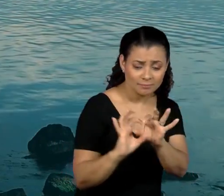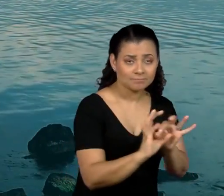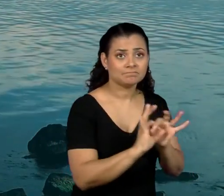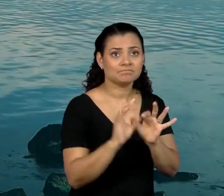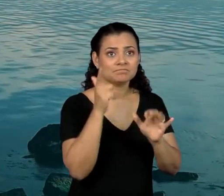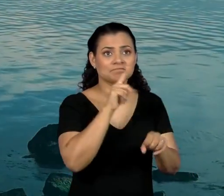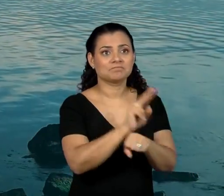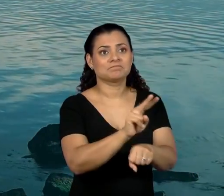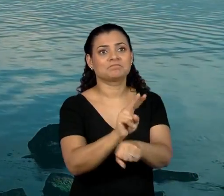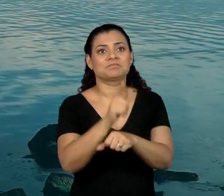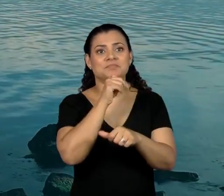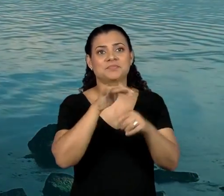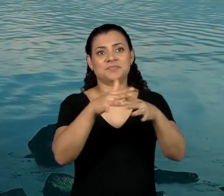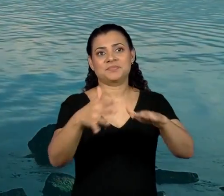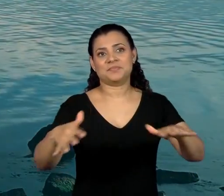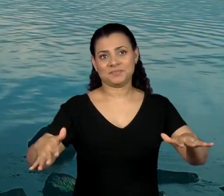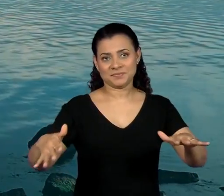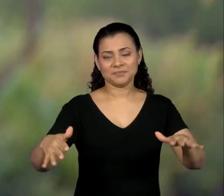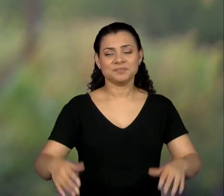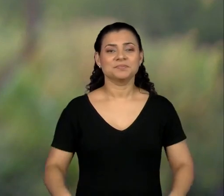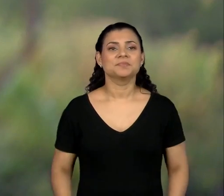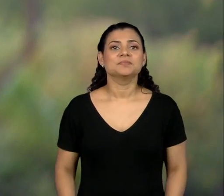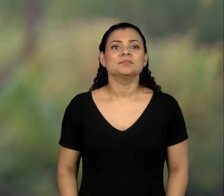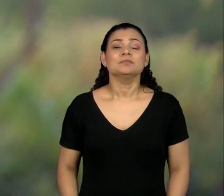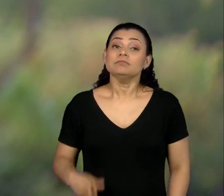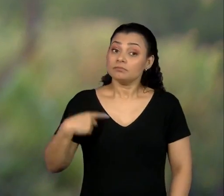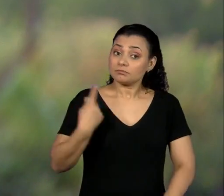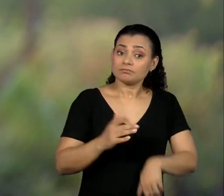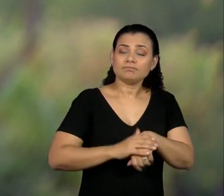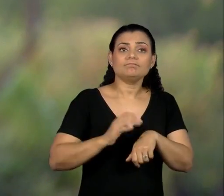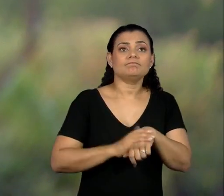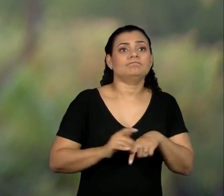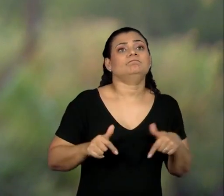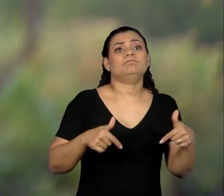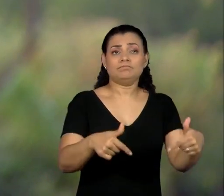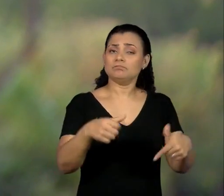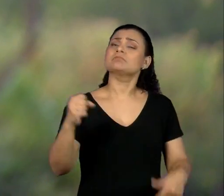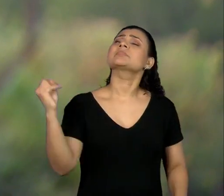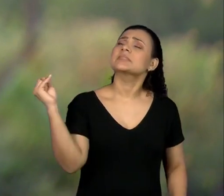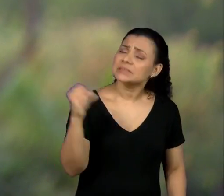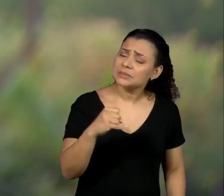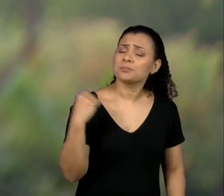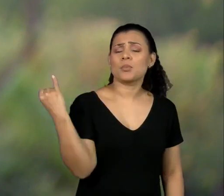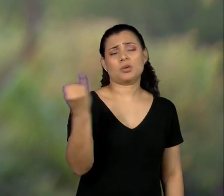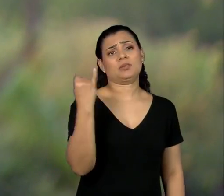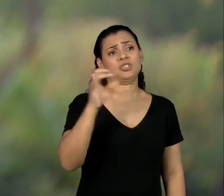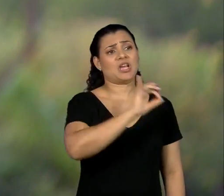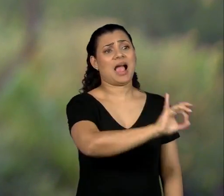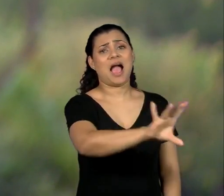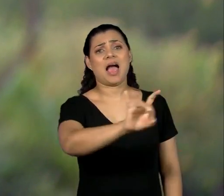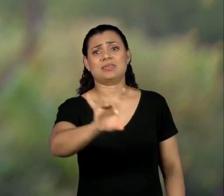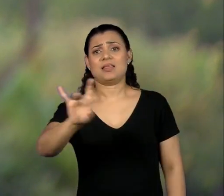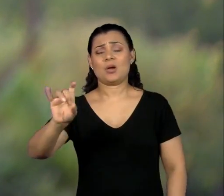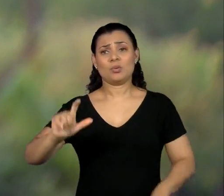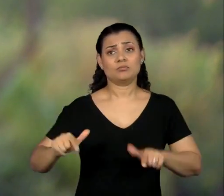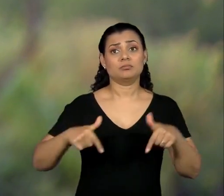dos oceanos. Nós fazemos a diferença, sim, né? É